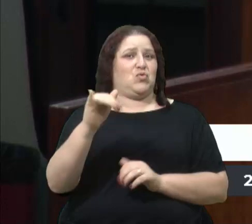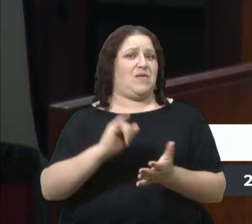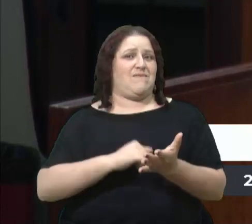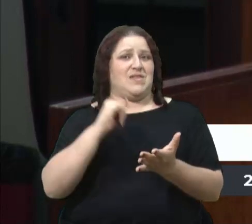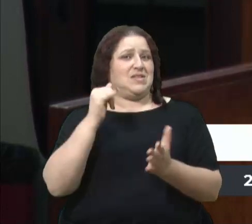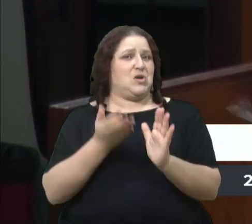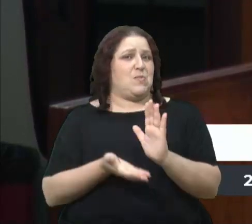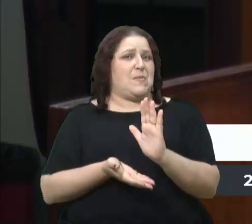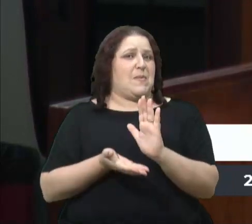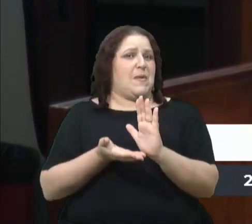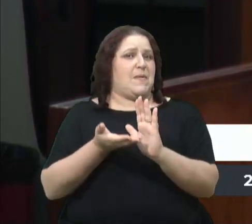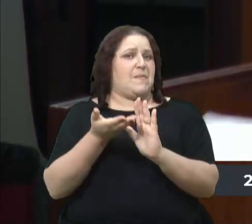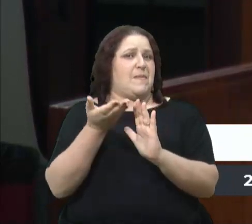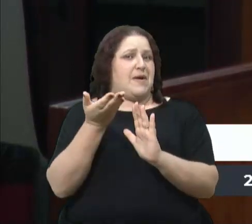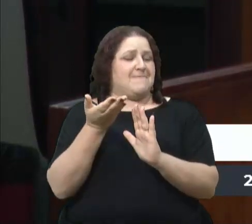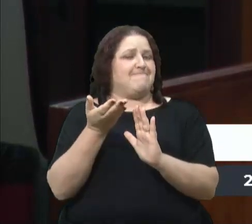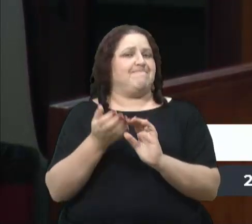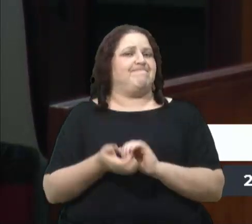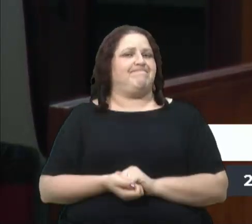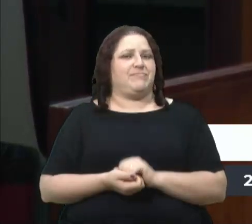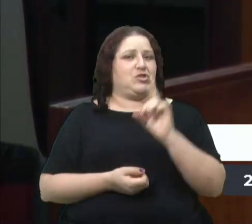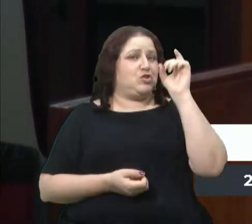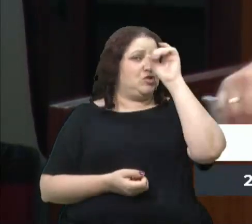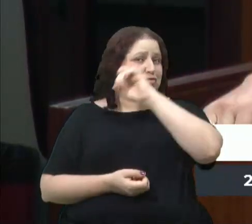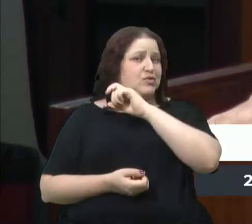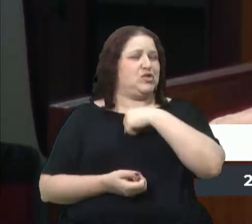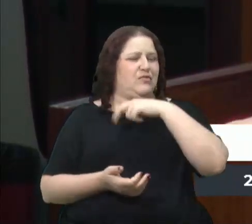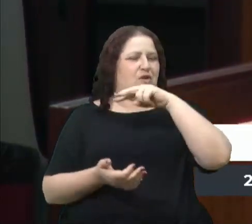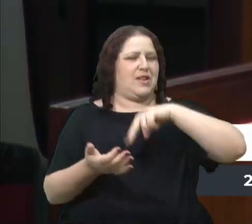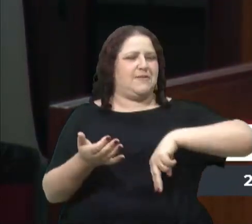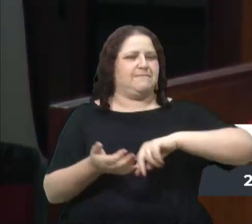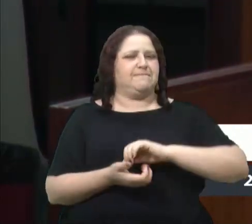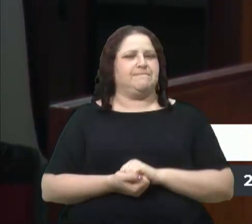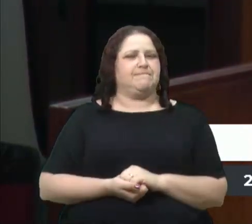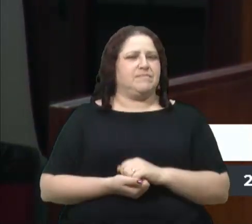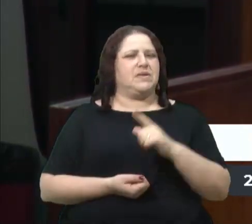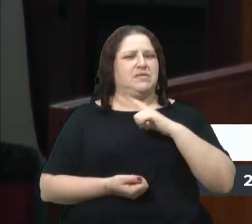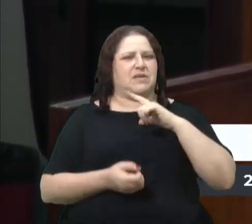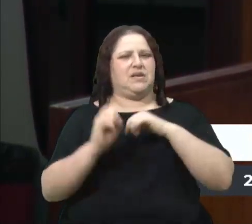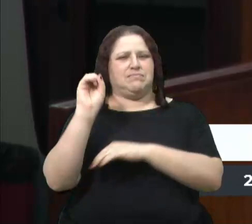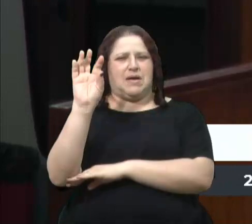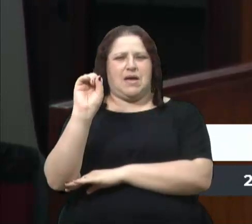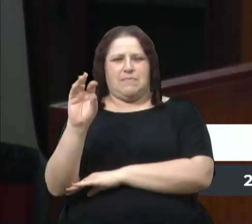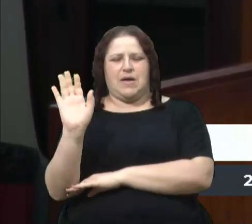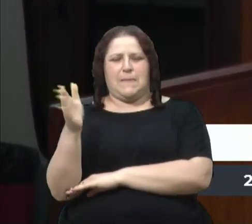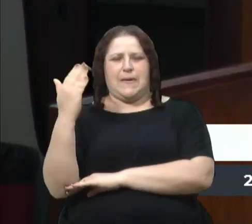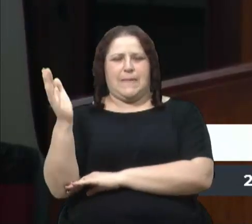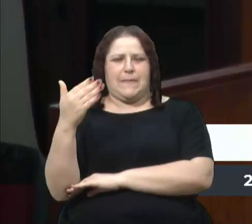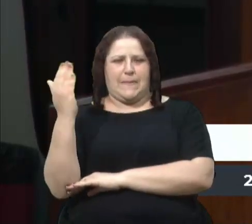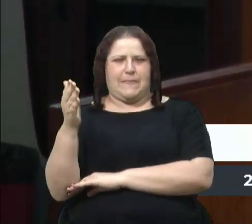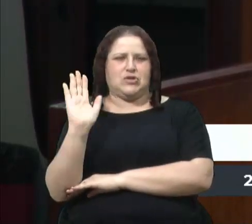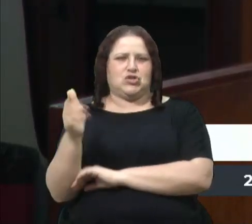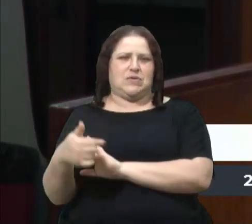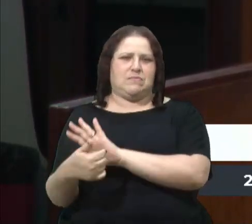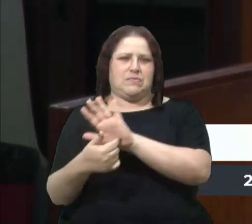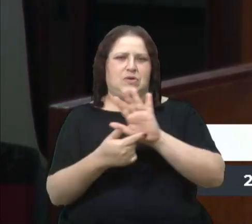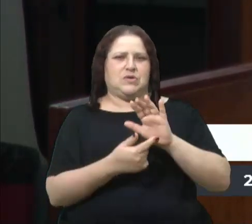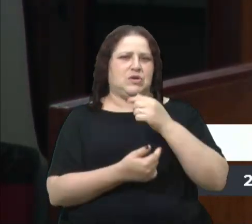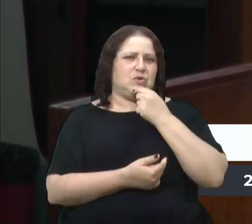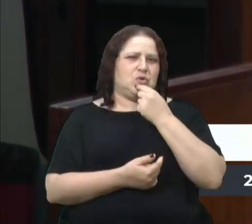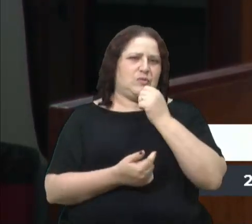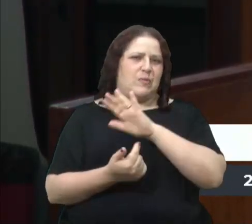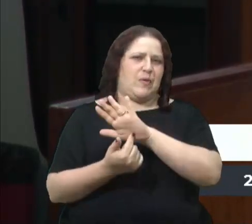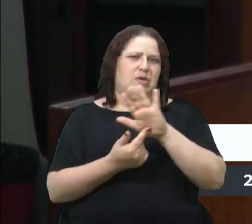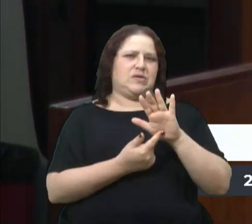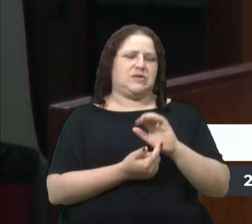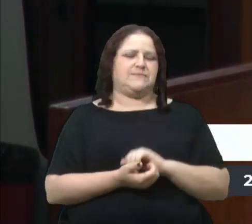Então, gente, é difícil aqui, ó, eu vou ler para vocês aqui. Tem alguns slides que a gente já está passando aqui. O Michel já vai passando